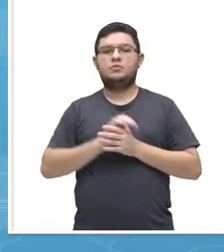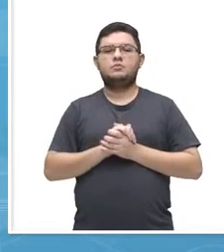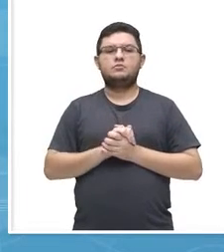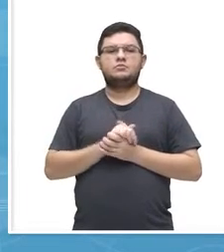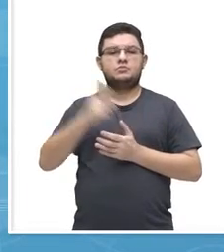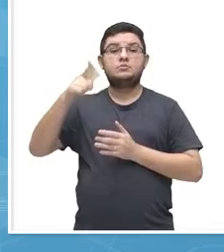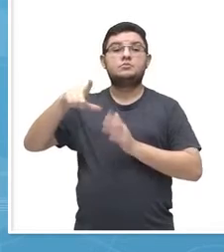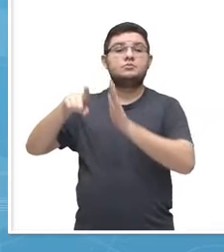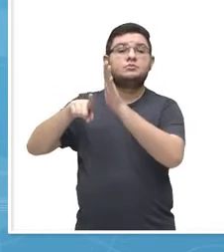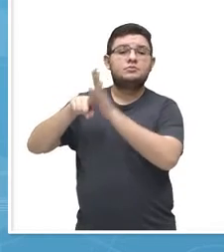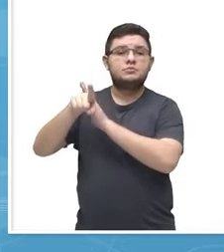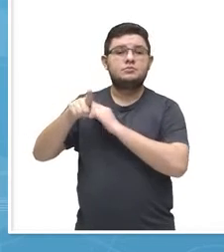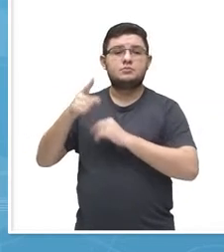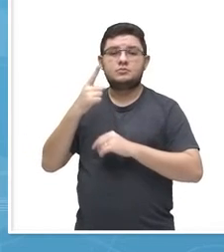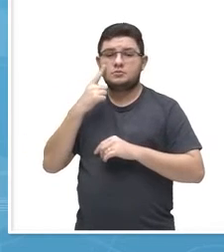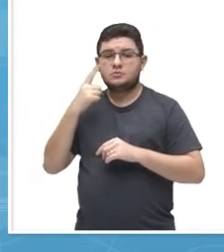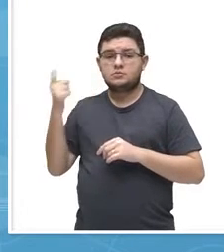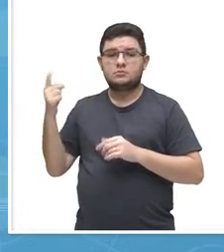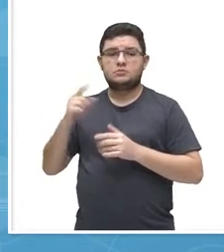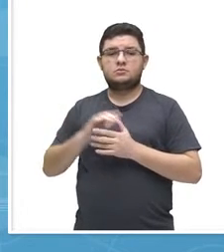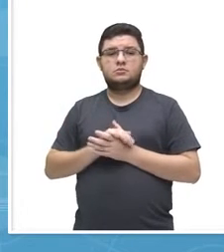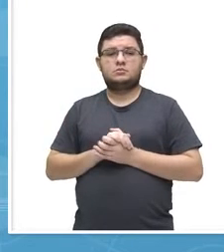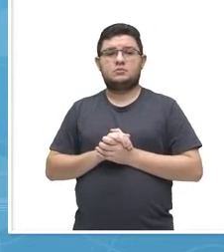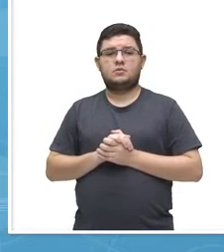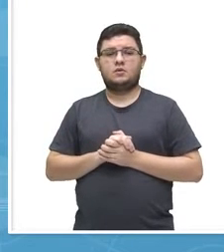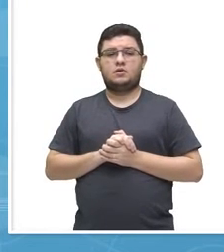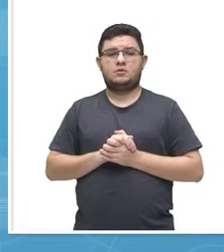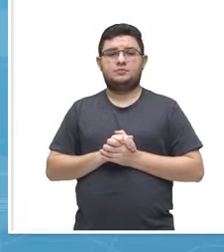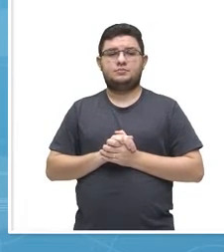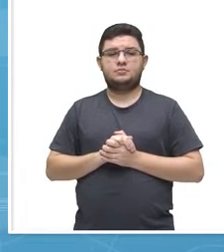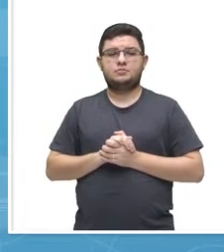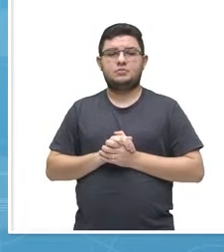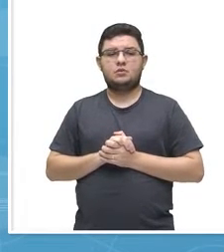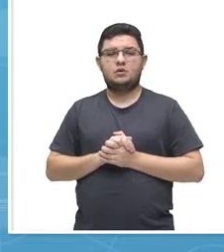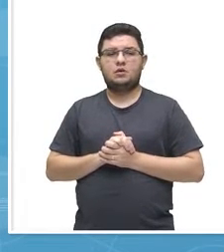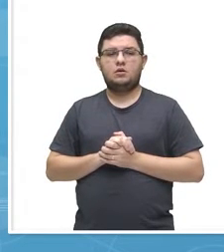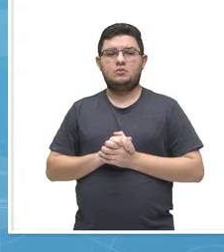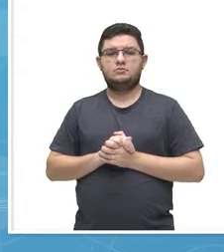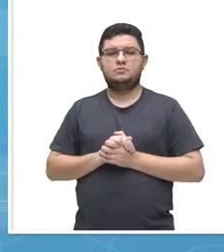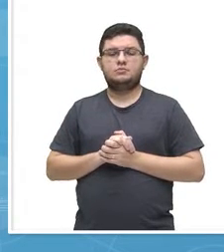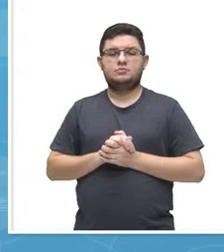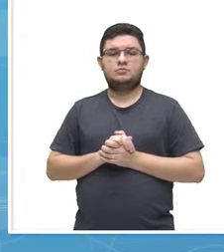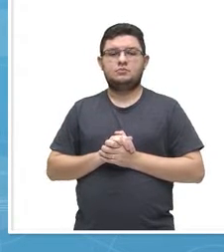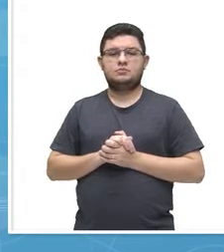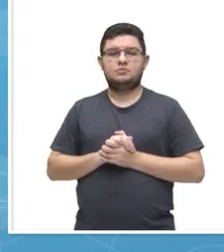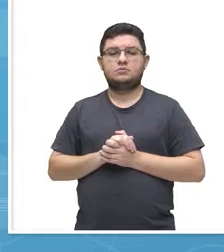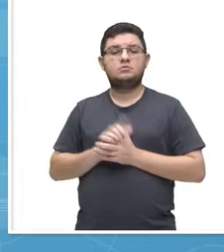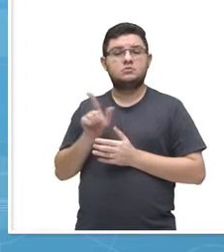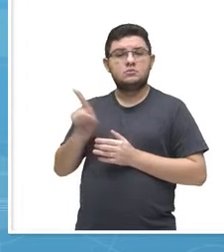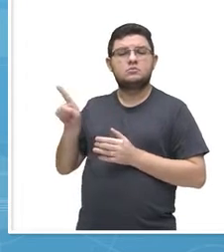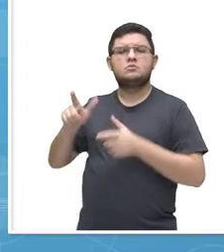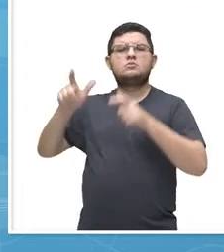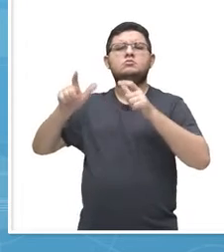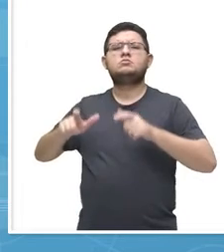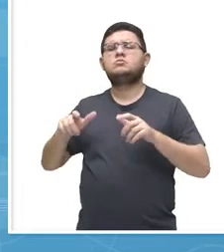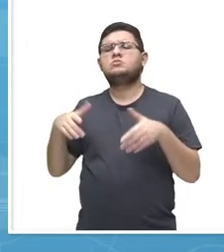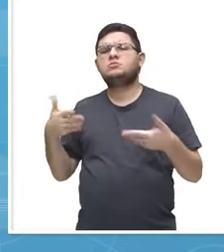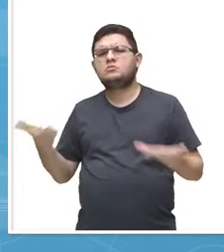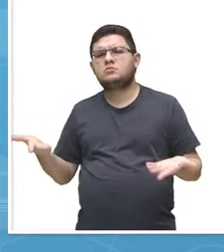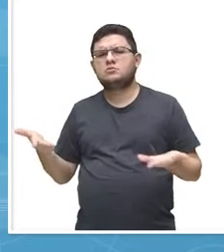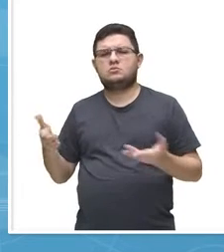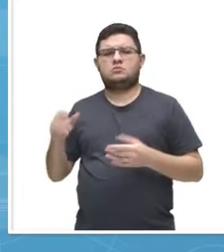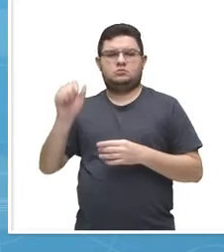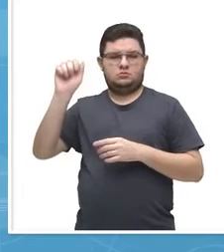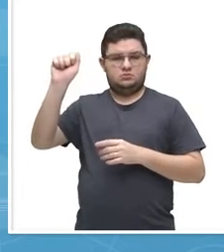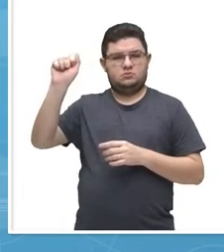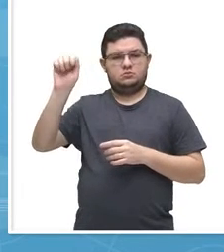imagem. Olha só, gente, vocês têm agora a pergunta Where are they? Onde elas estão? They are in a fine café or